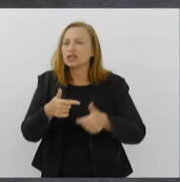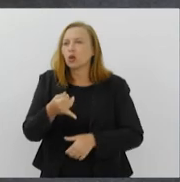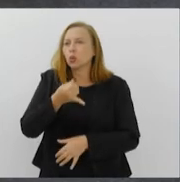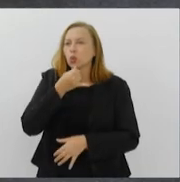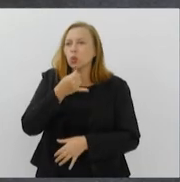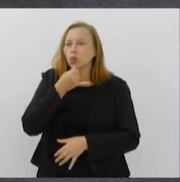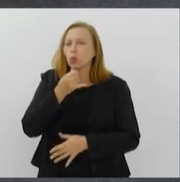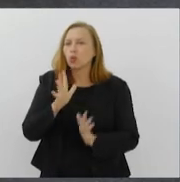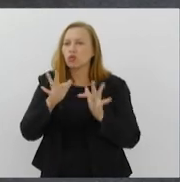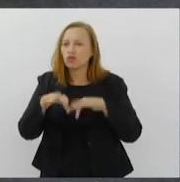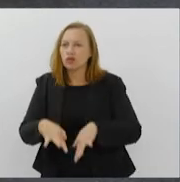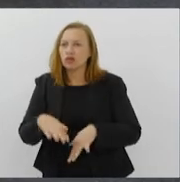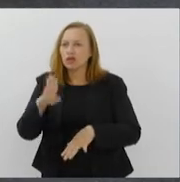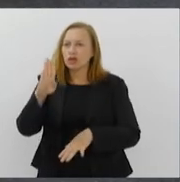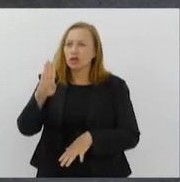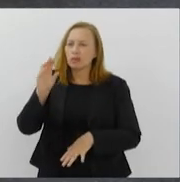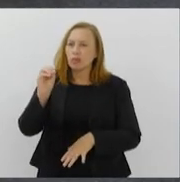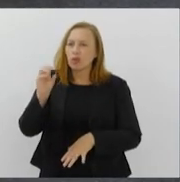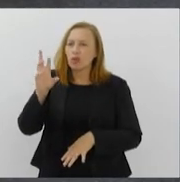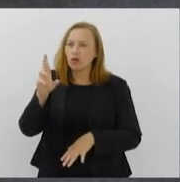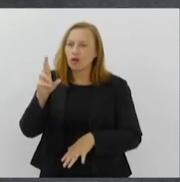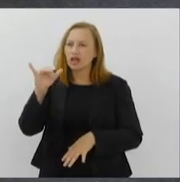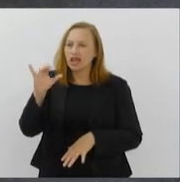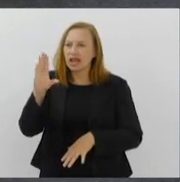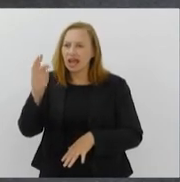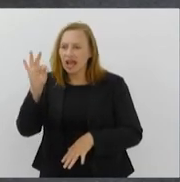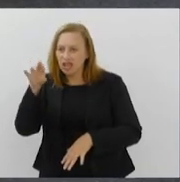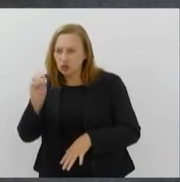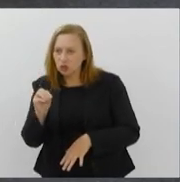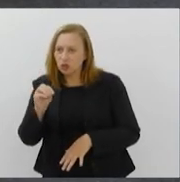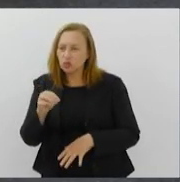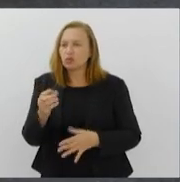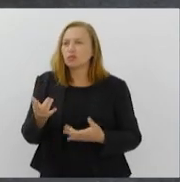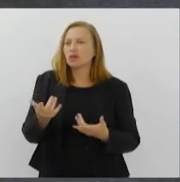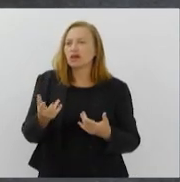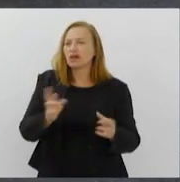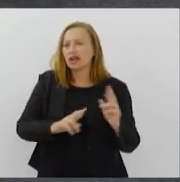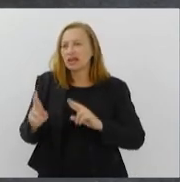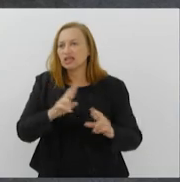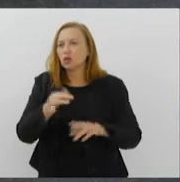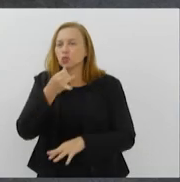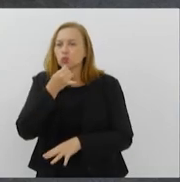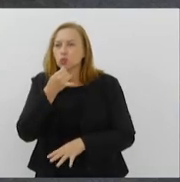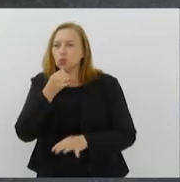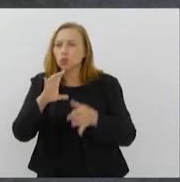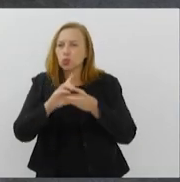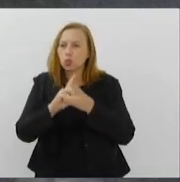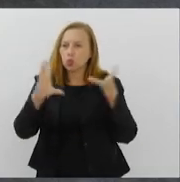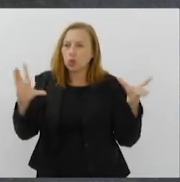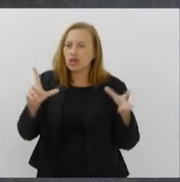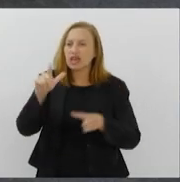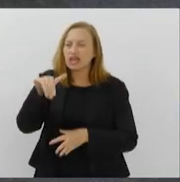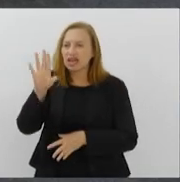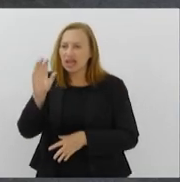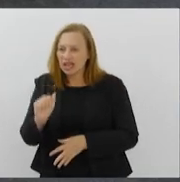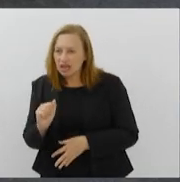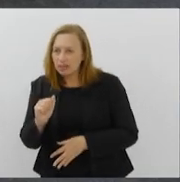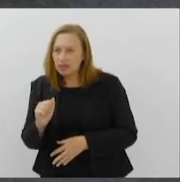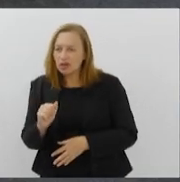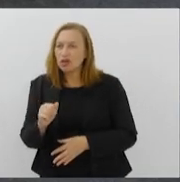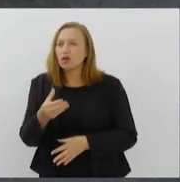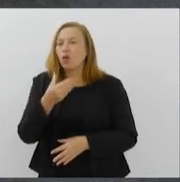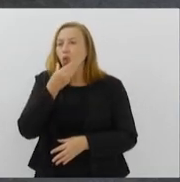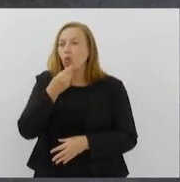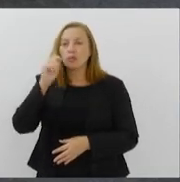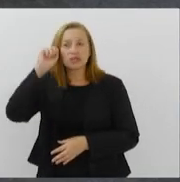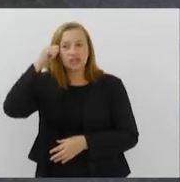Policarpo Quaresma, que fala da relação tensa do estabelecimento, inclusive, da nossa frágil democracia. E Lima Barreto foi em vida um homem